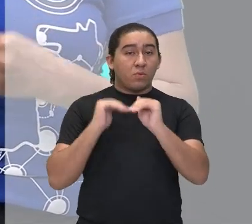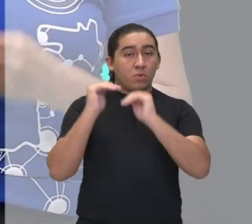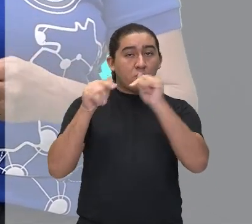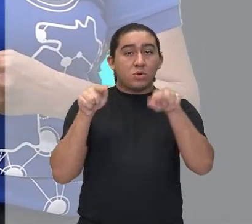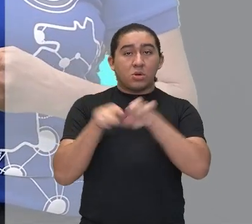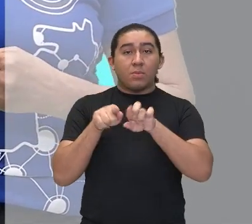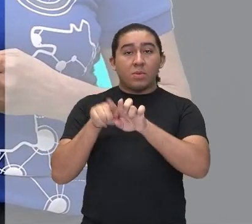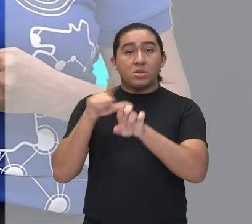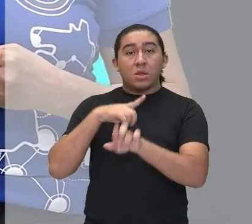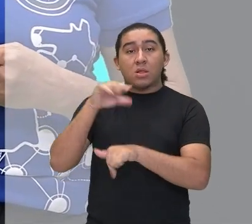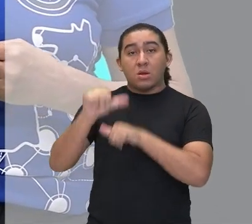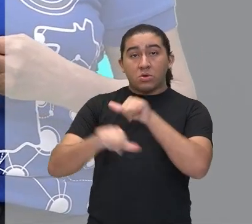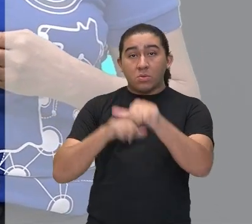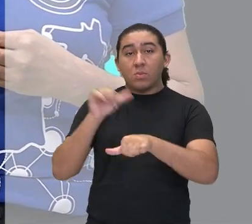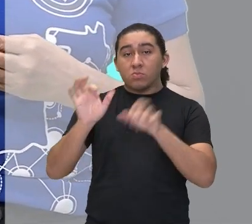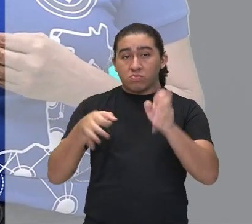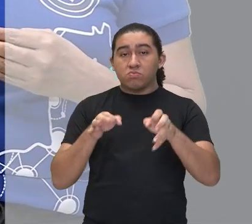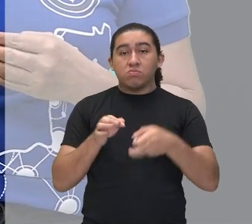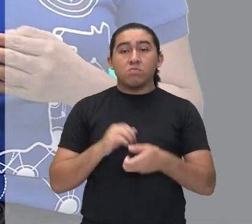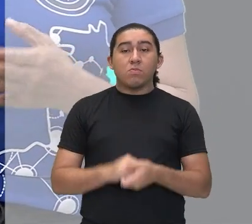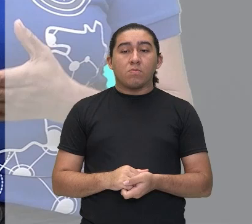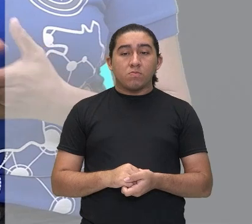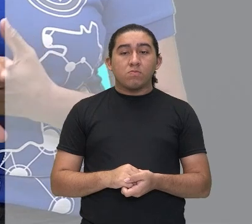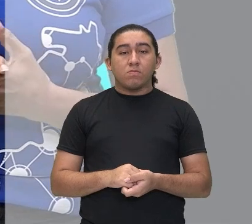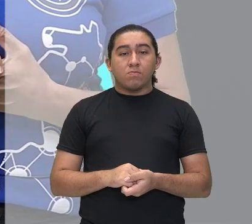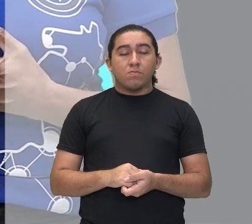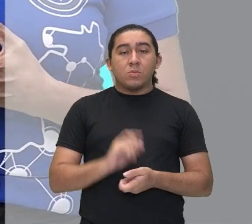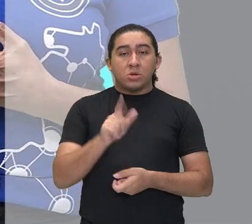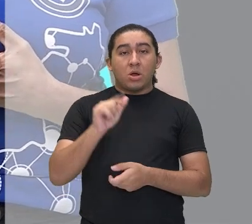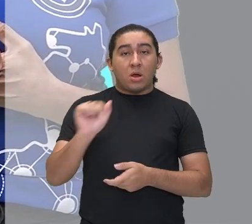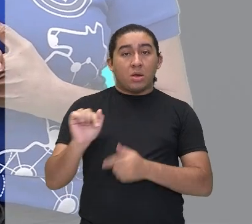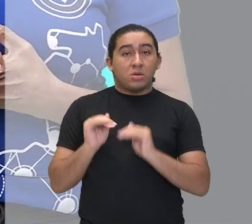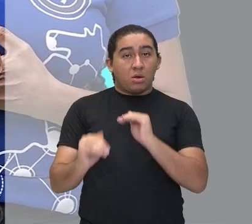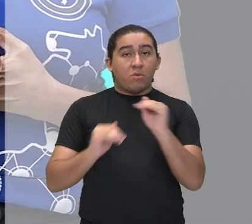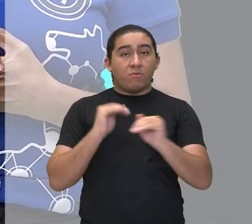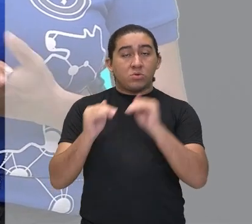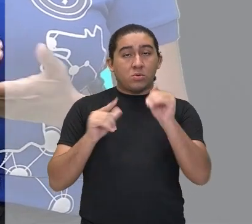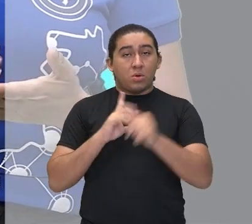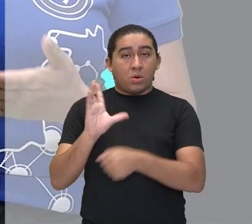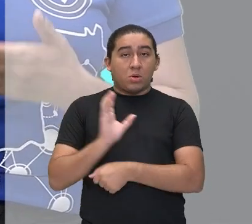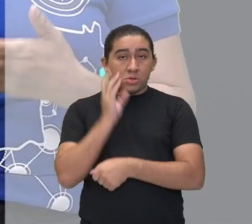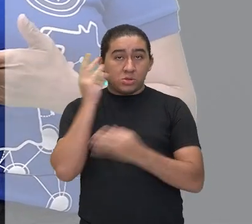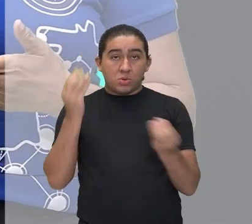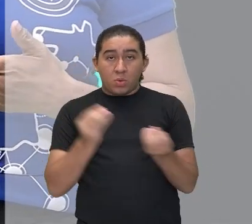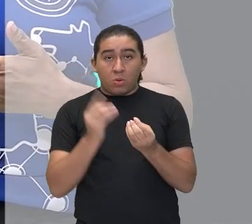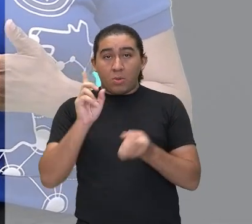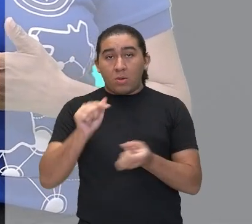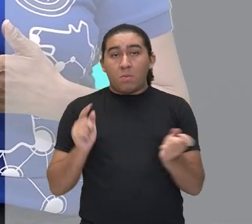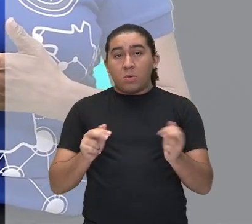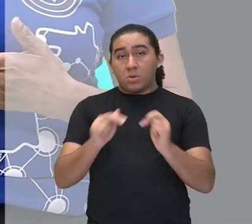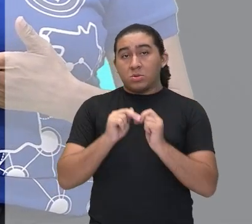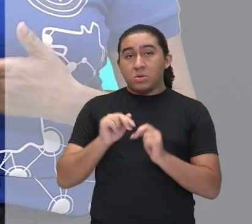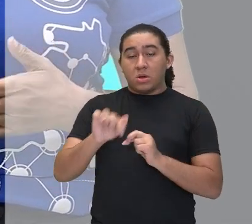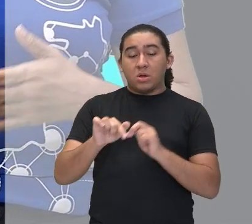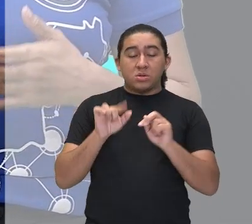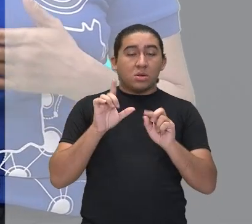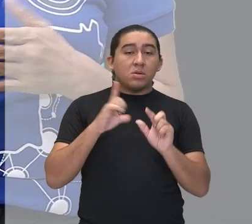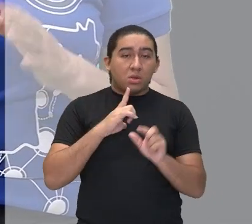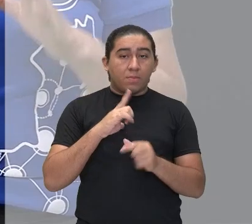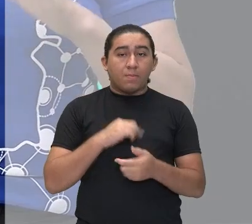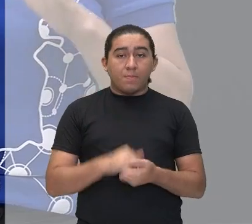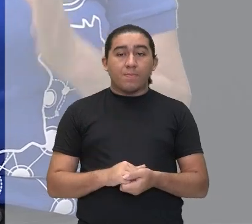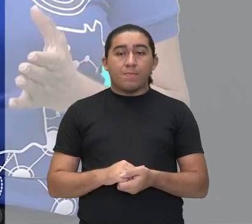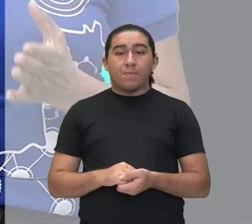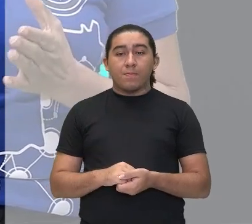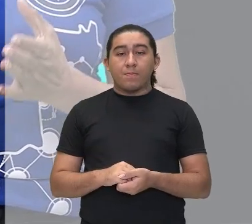se transformando, né? Então, essa evolução, ela se dá pela essa seleção mesmo.